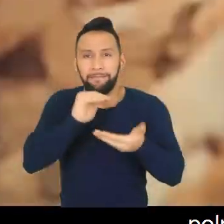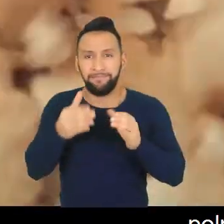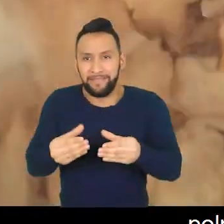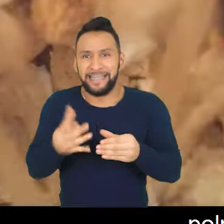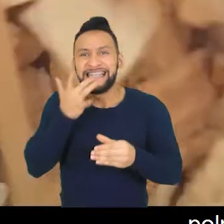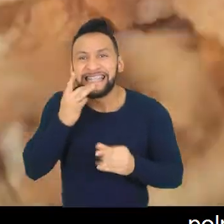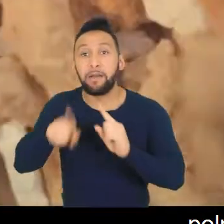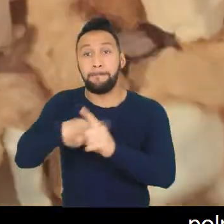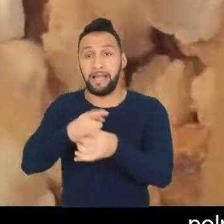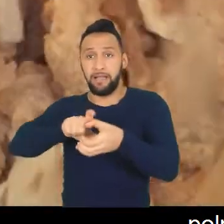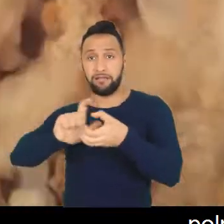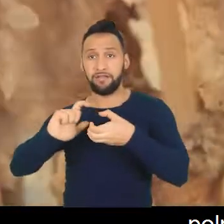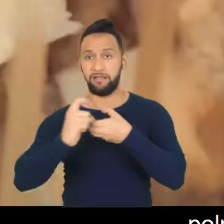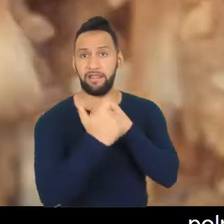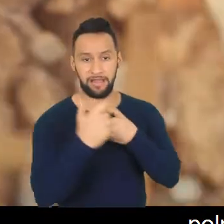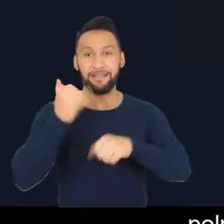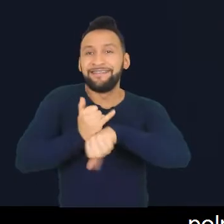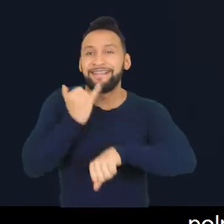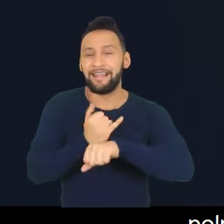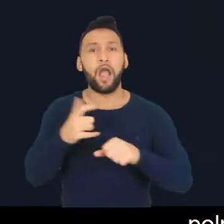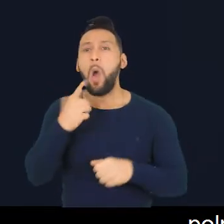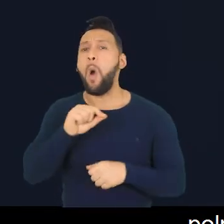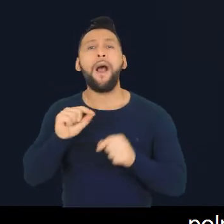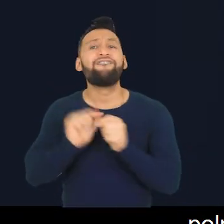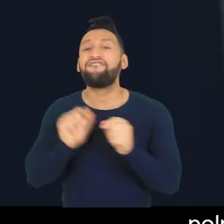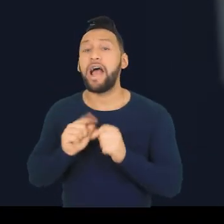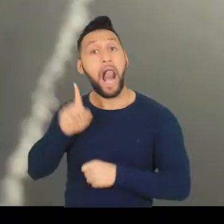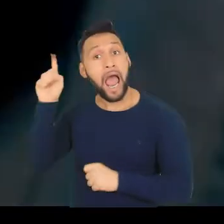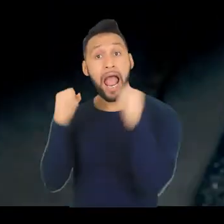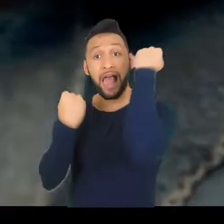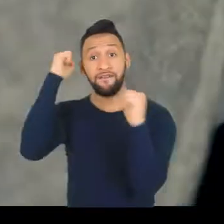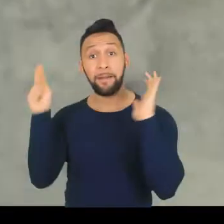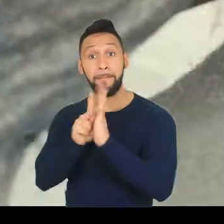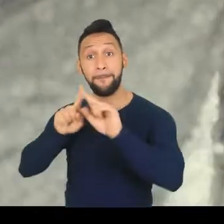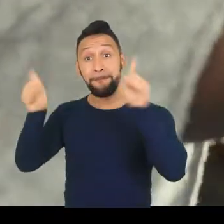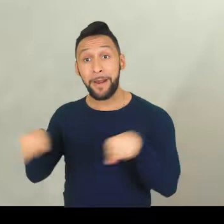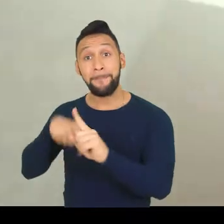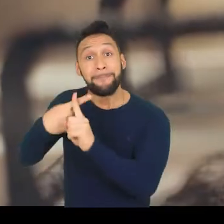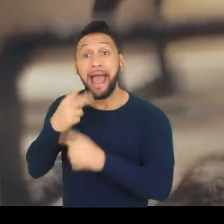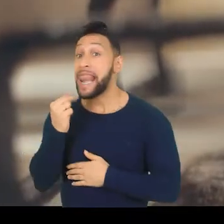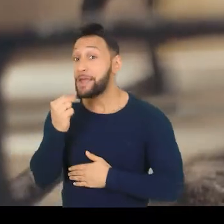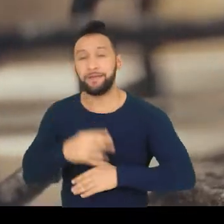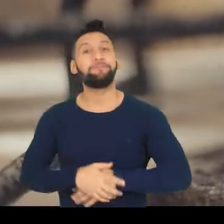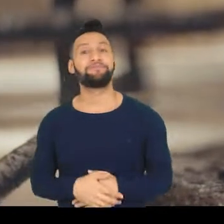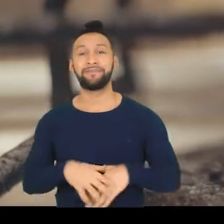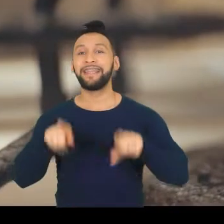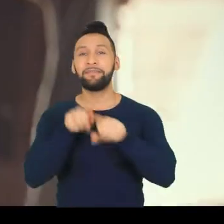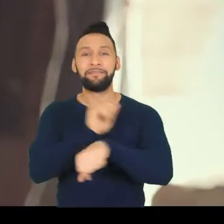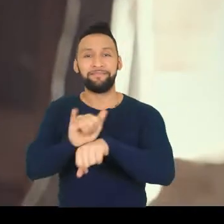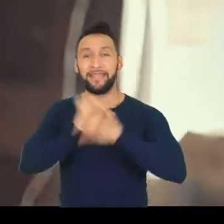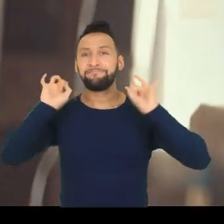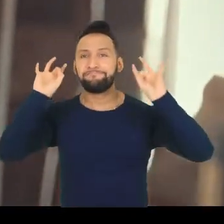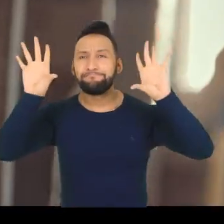de preparo de alimentos produzidos na fábrica do programa. Como ação especial, o programa Mais